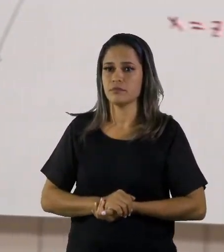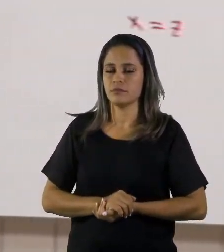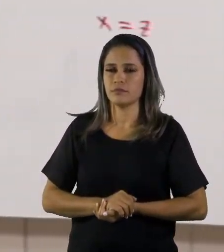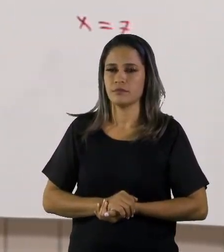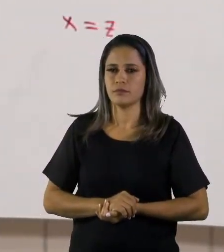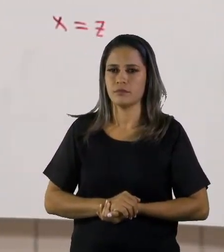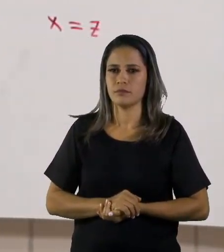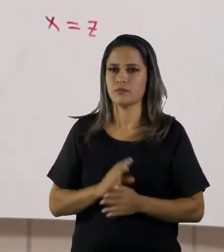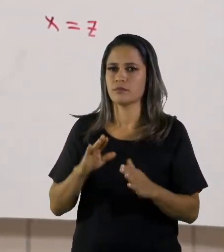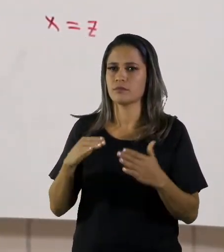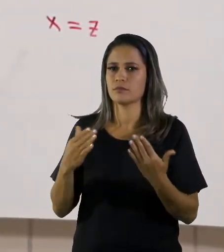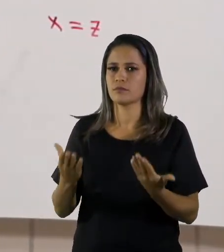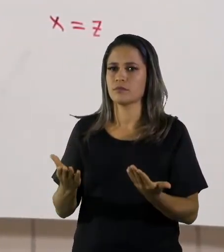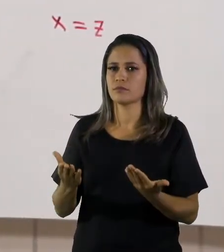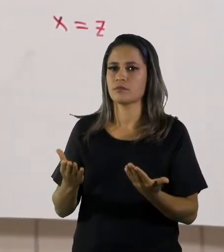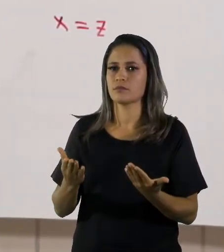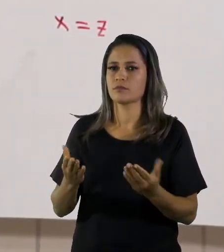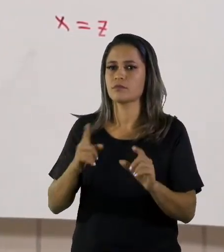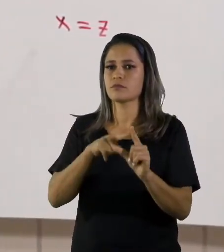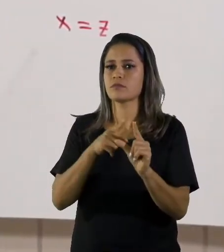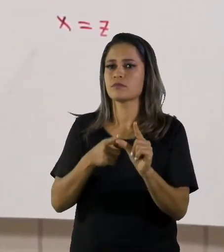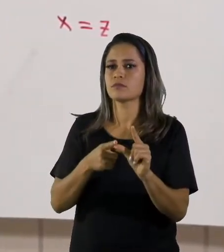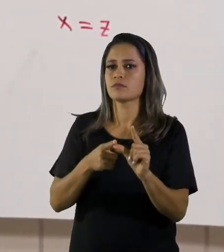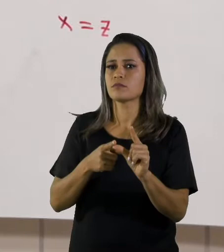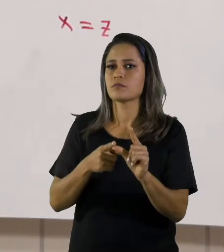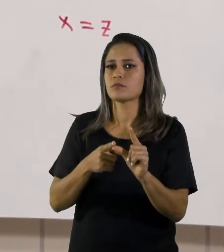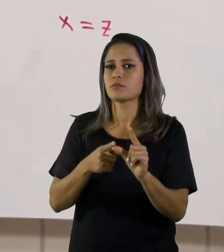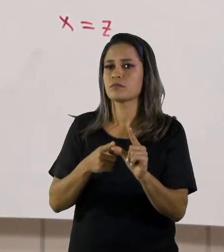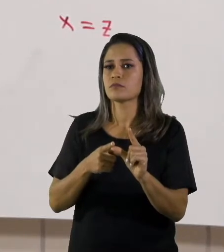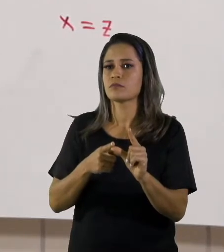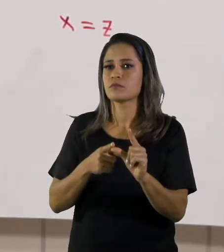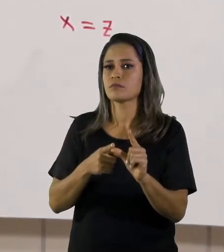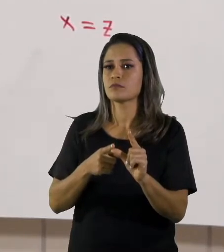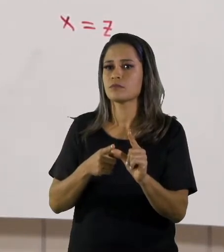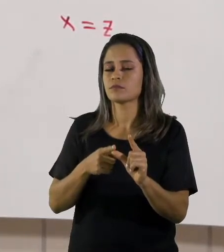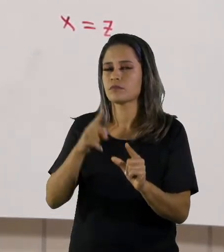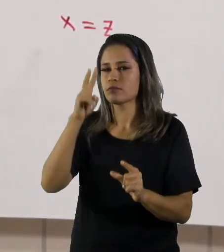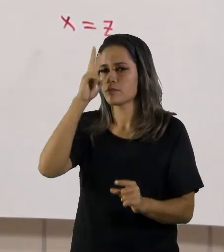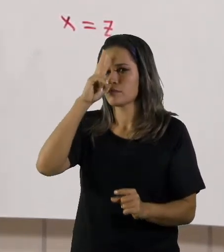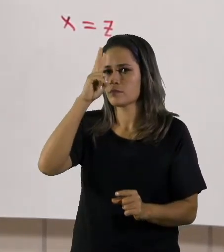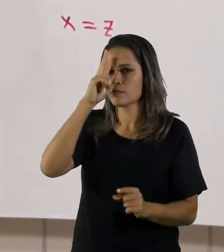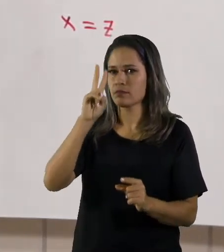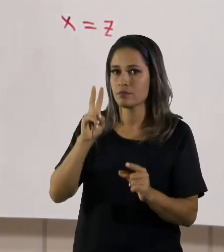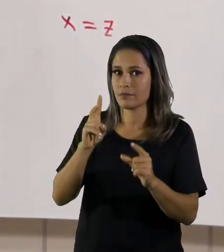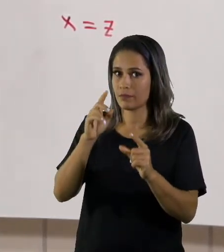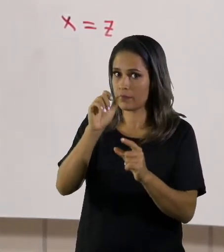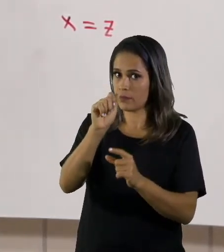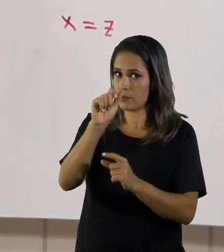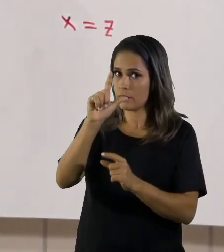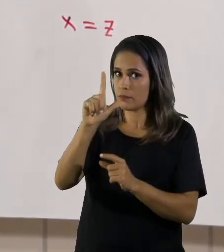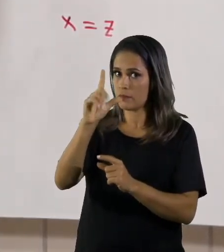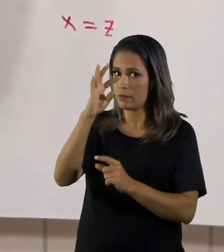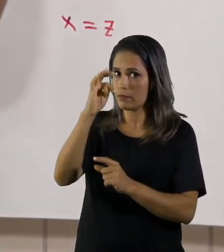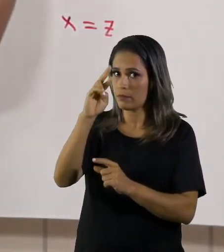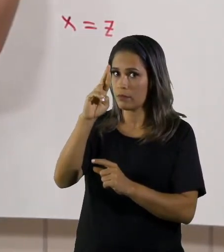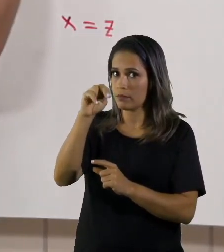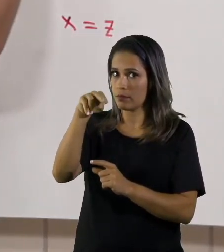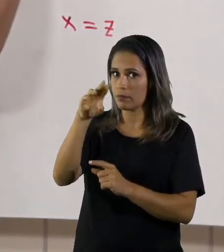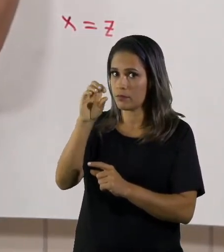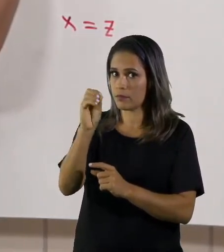Quais são os ângulos alternos? Bom, toda vez que eu falo de alterno, eu vou me lembrar que eu tenho os ângulos que estão dentro